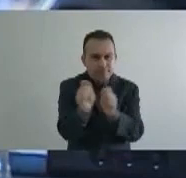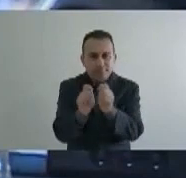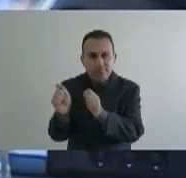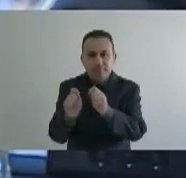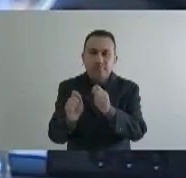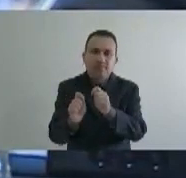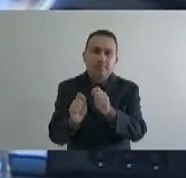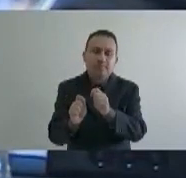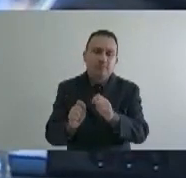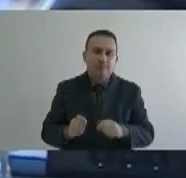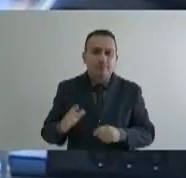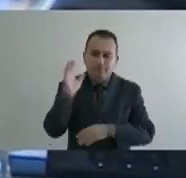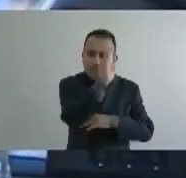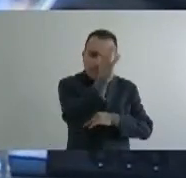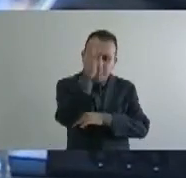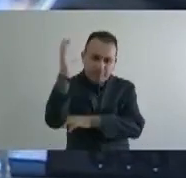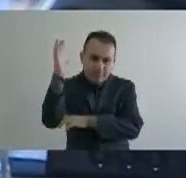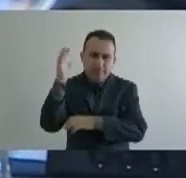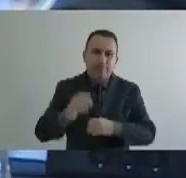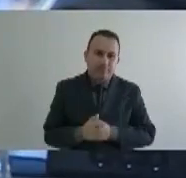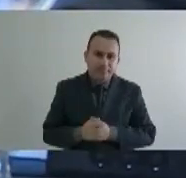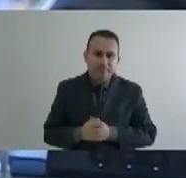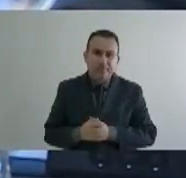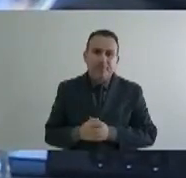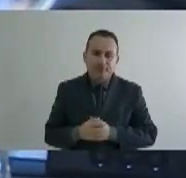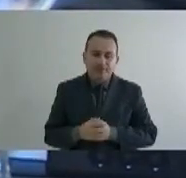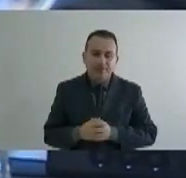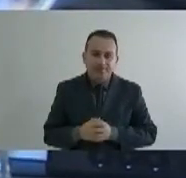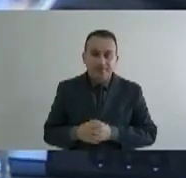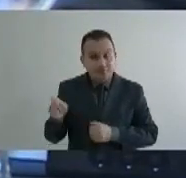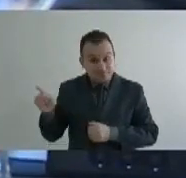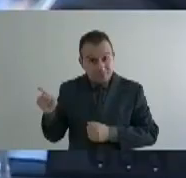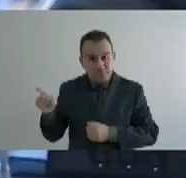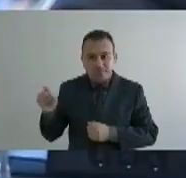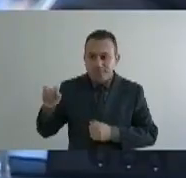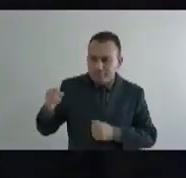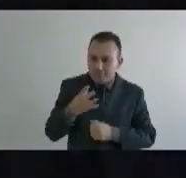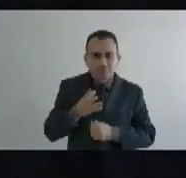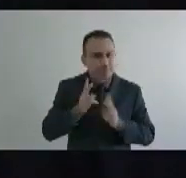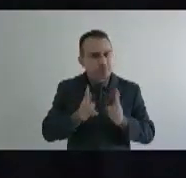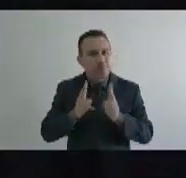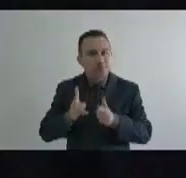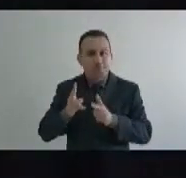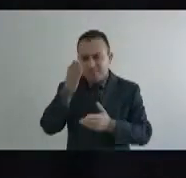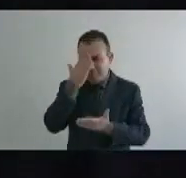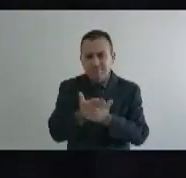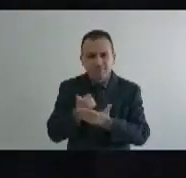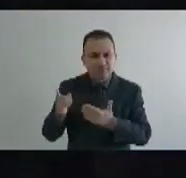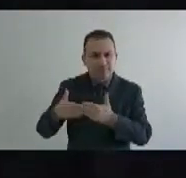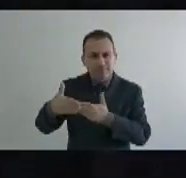por toda a experiência que ele tem e criatividade. É um inovador nato, com certeza irá fazer um